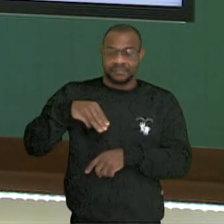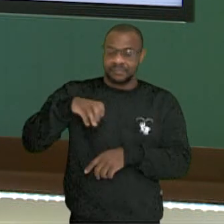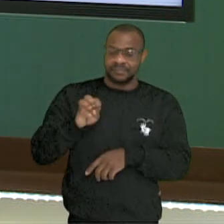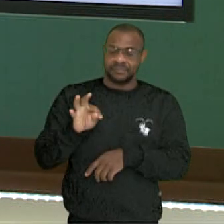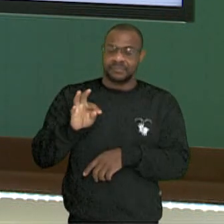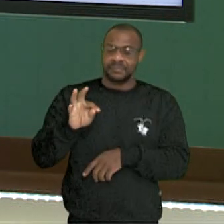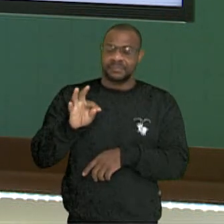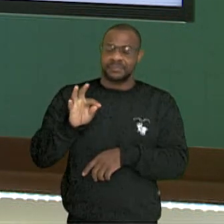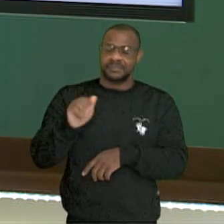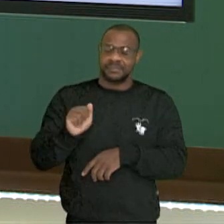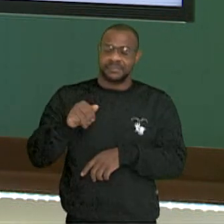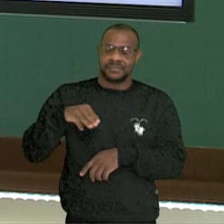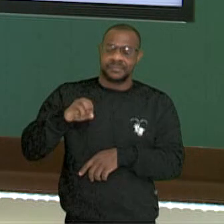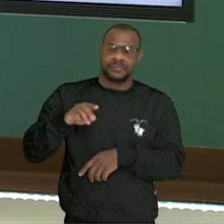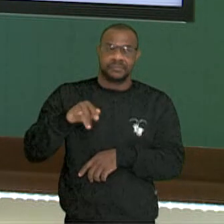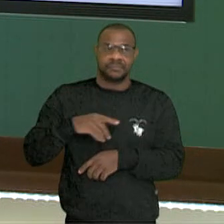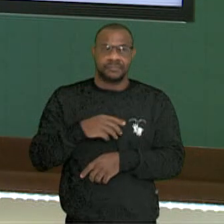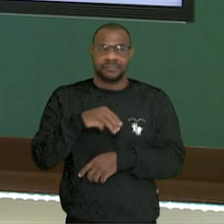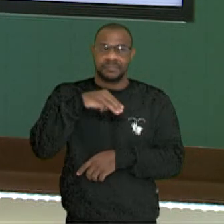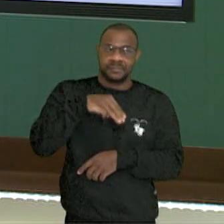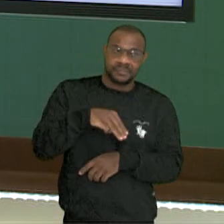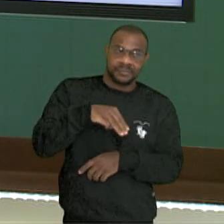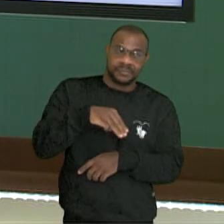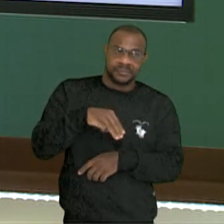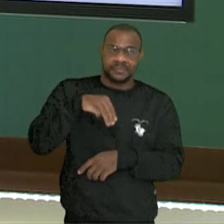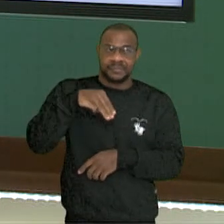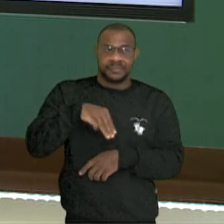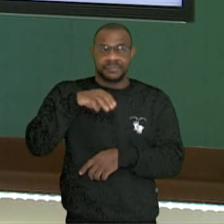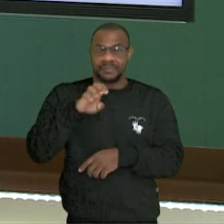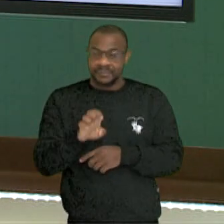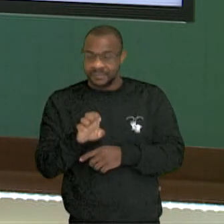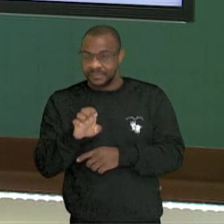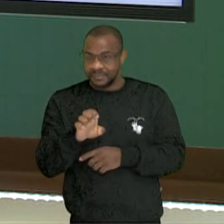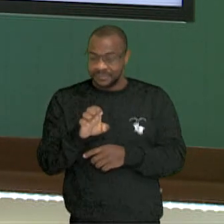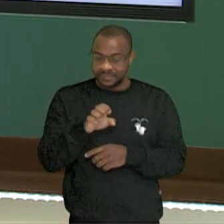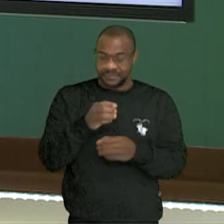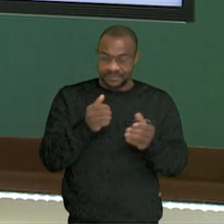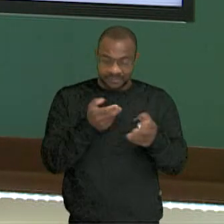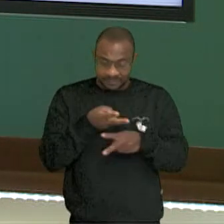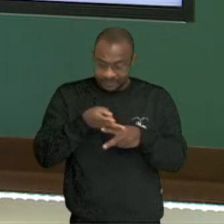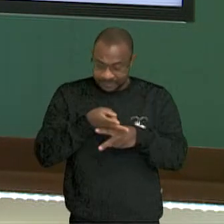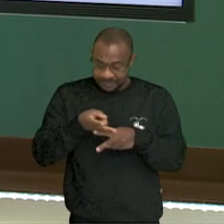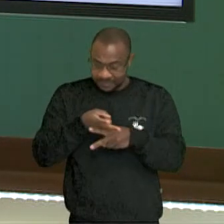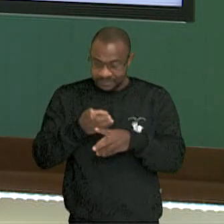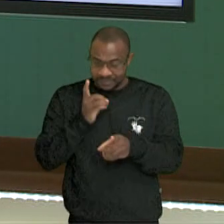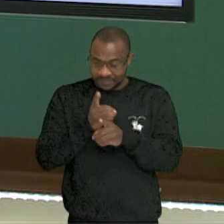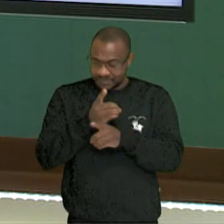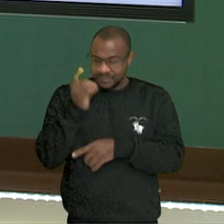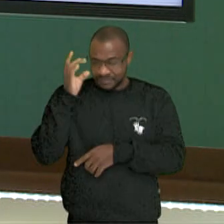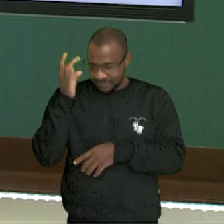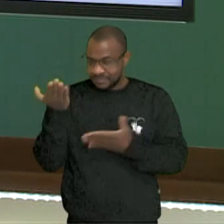metamorfose. M, M-E e assim por diante. Você achou com